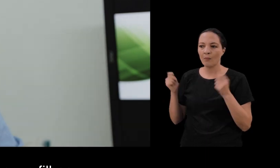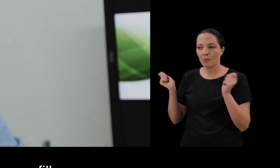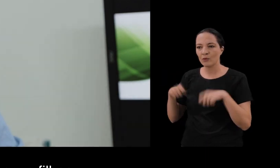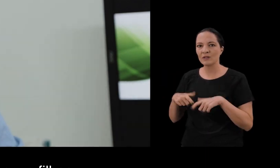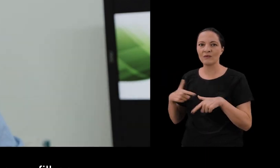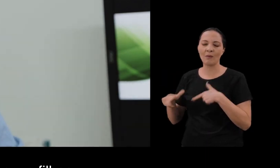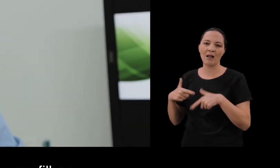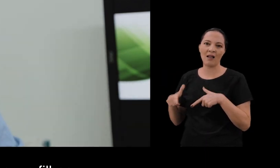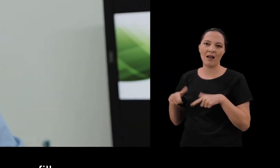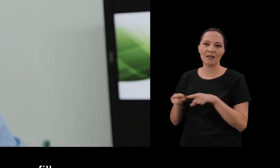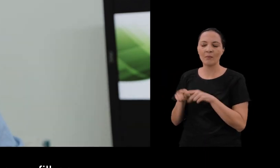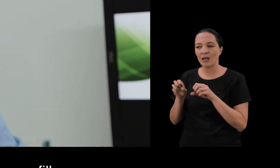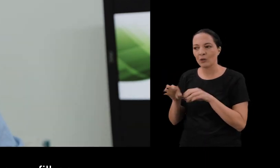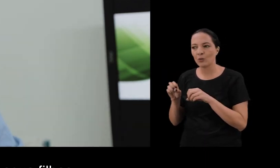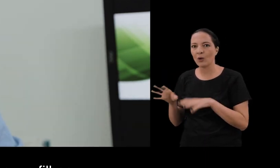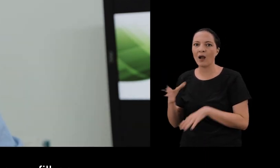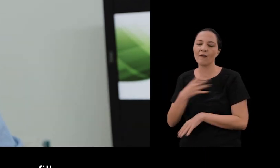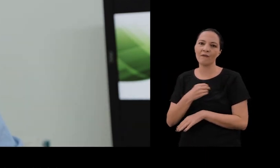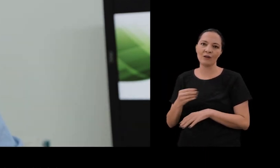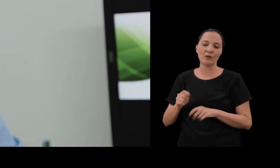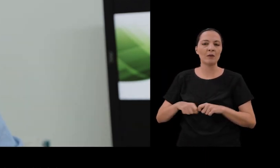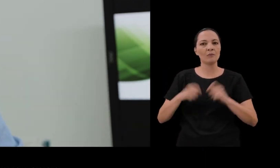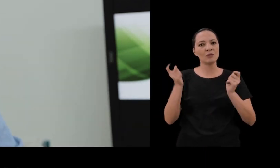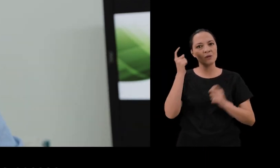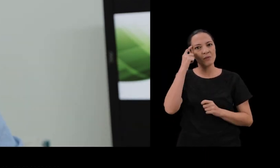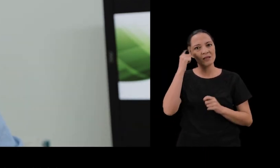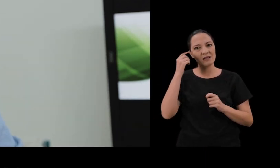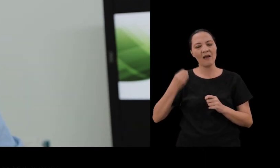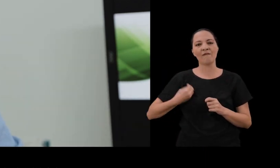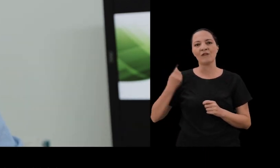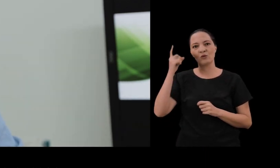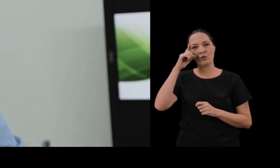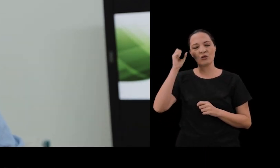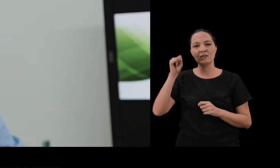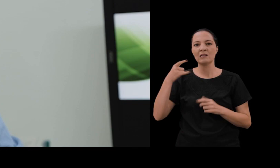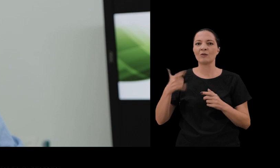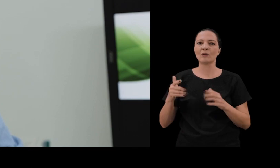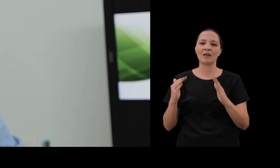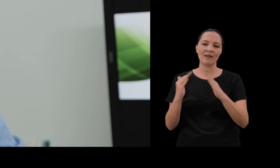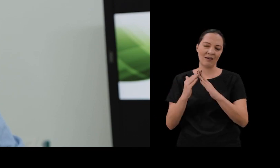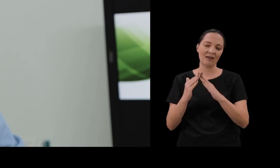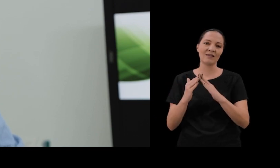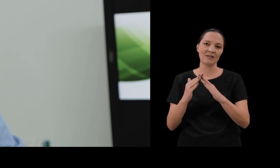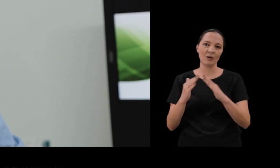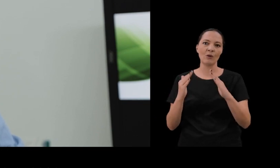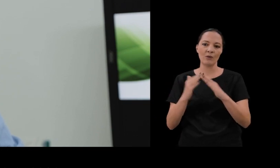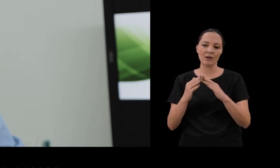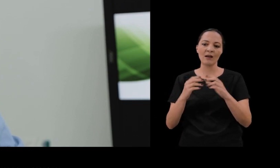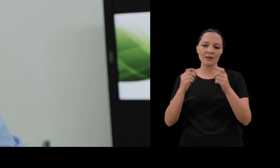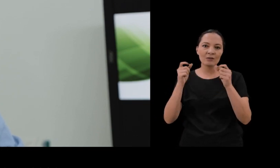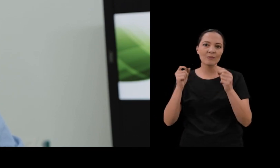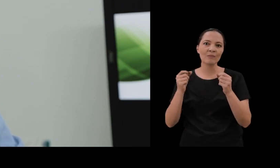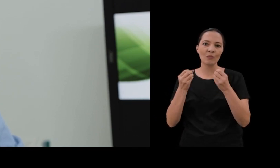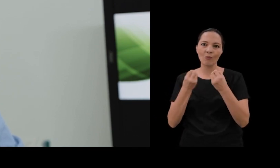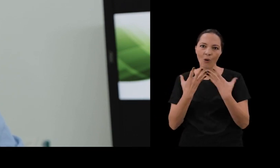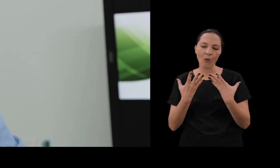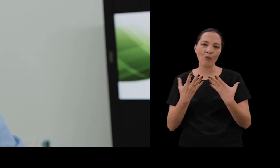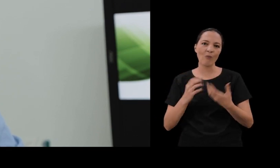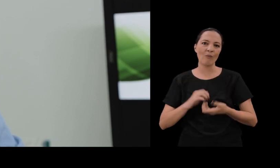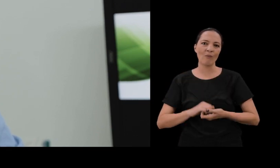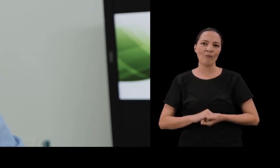Então, é impossível pensar uma vida cotidiana sem a pessoa ter um lar, uma casa, uma moradia digna.